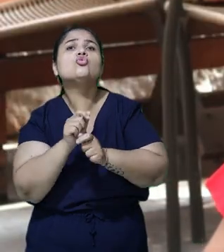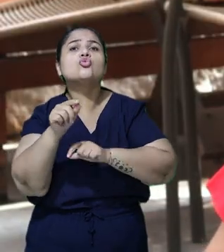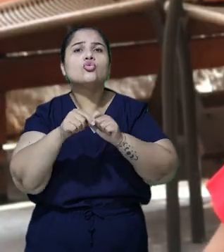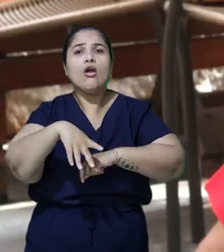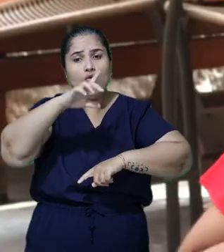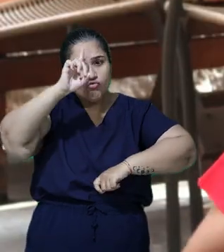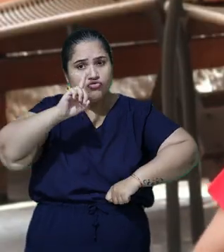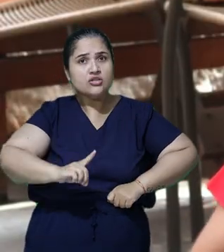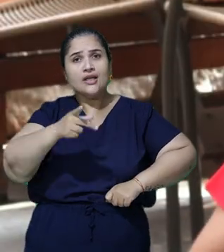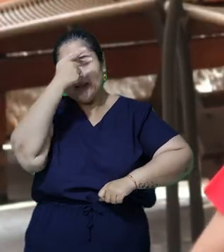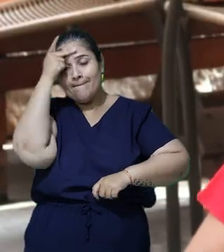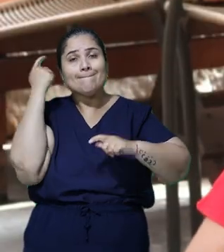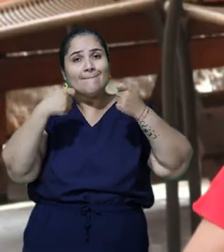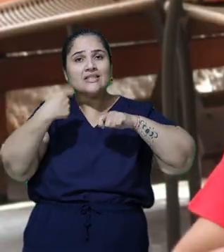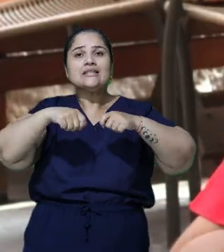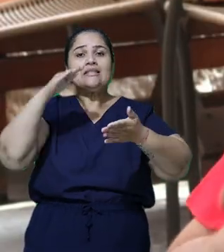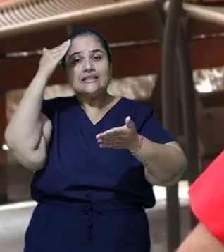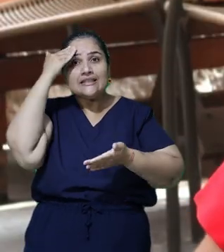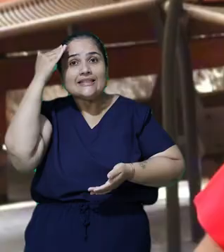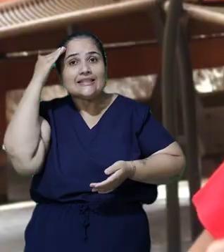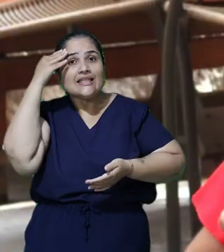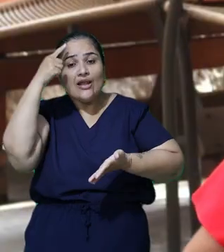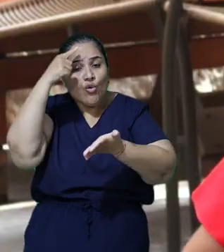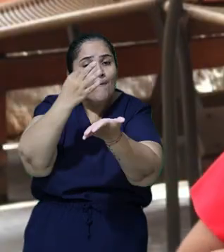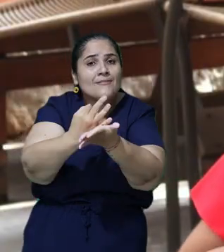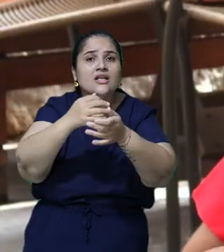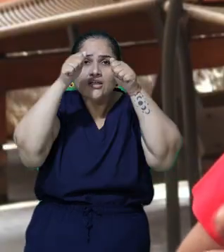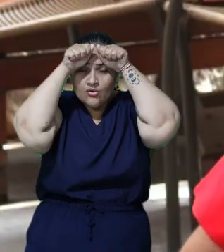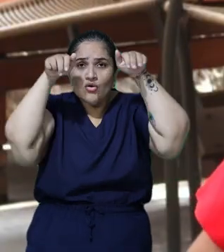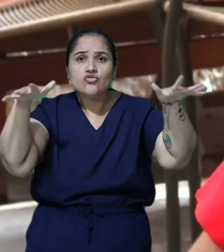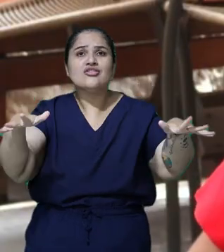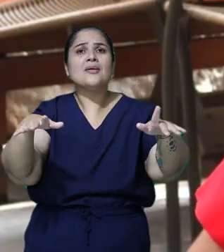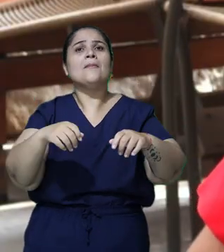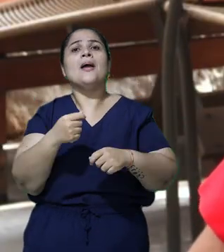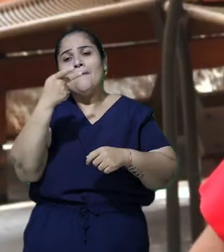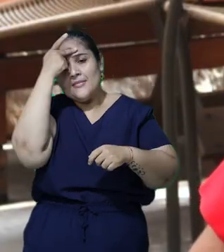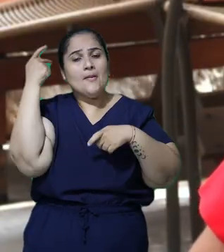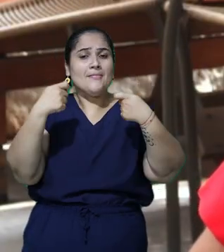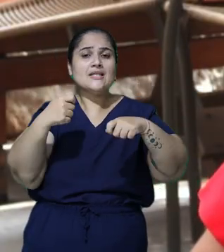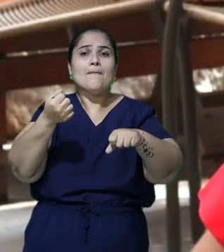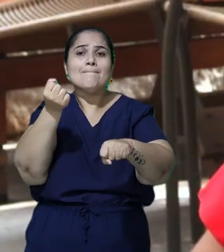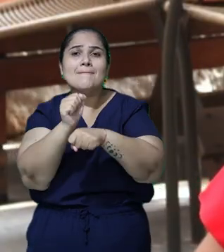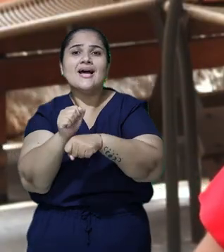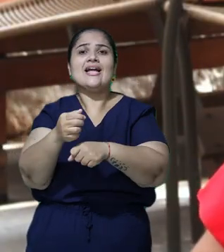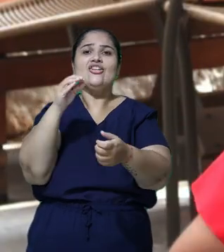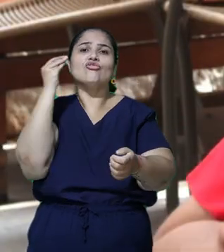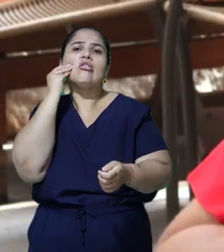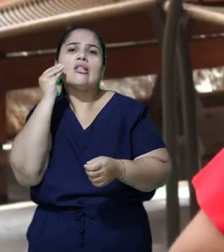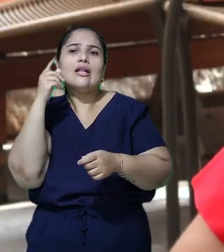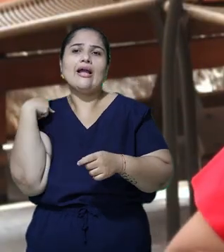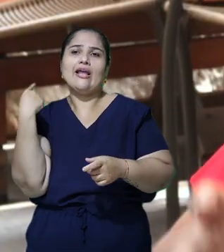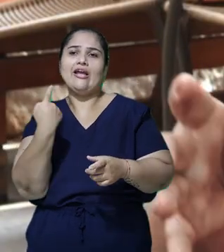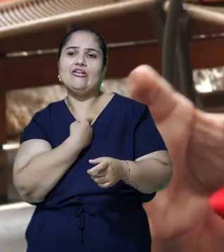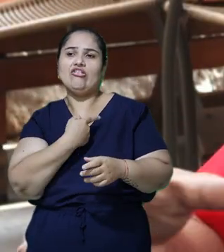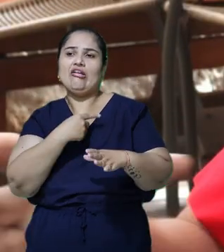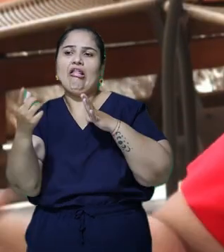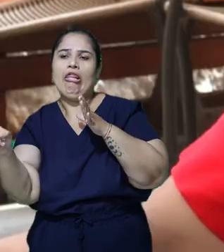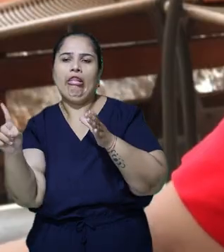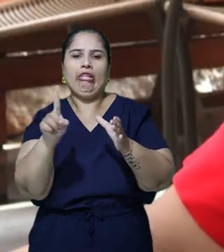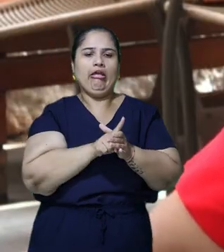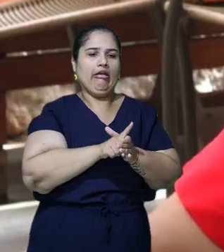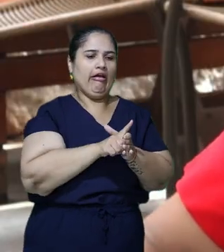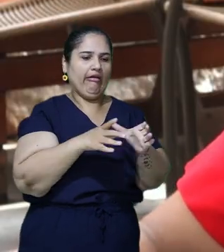elas pararem de querer que a gente se encaixe num lugar que você nunca vai se encaixar, porque a gente não é uma